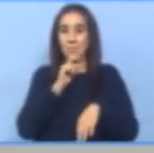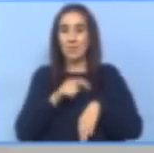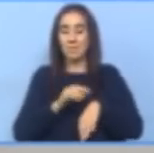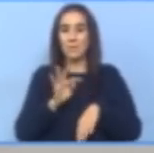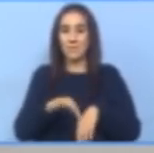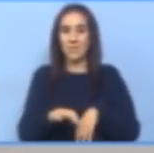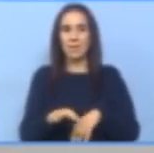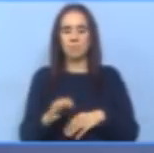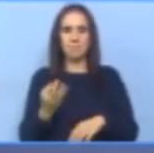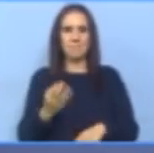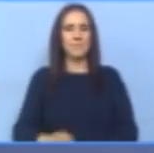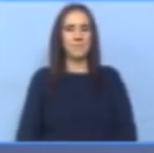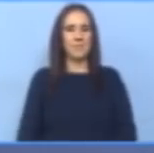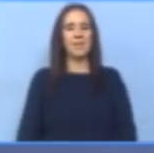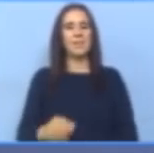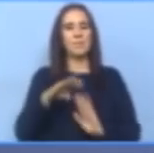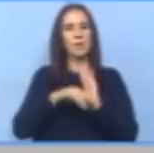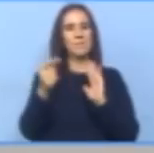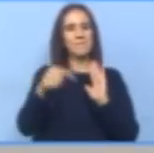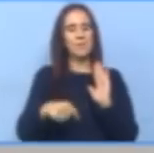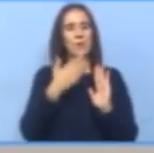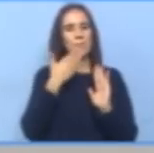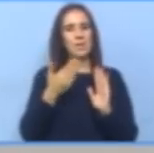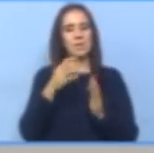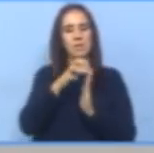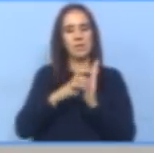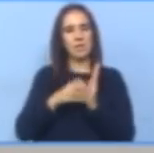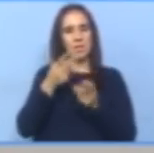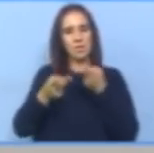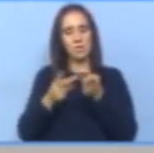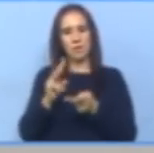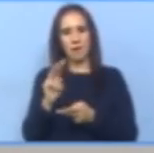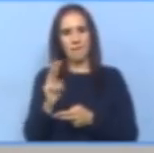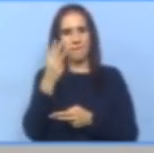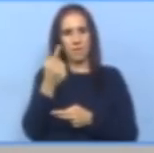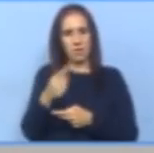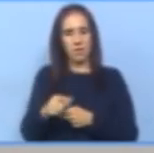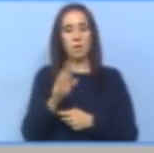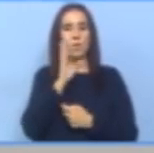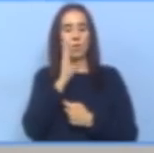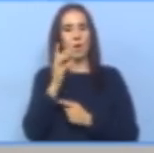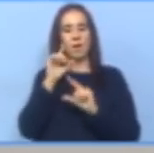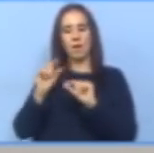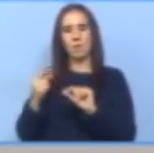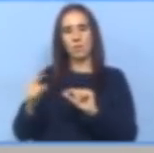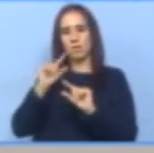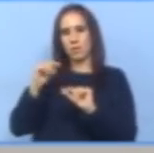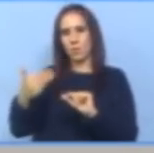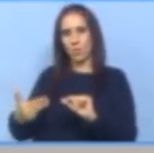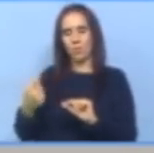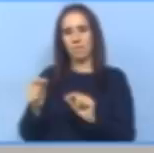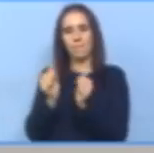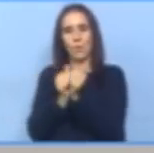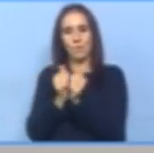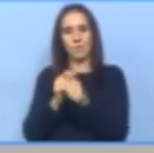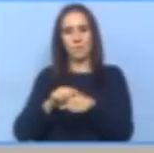Obrigado por terem estado neste programa a analisar estas 3 leituras. Mais logo, pode acompanhar-nos também na rádio, na Antena 1, onde lhe fazemos